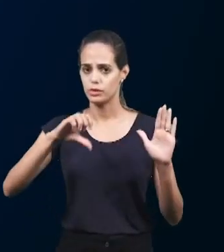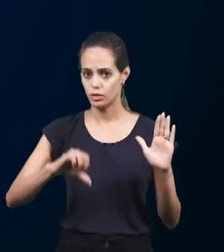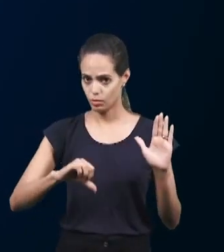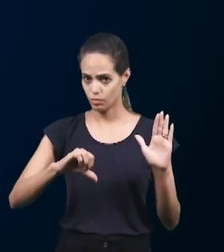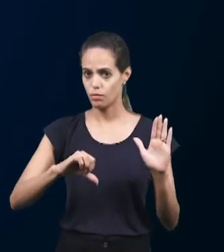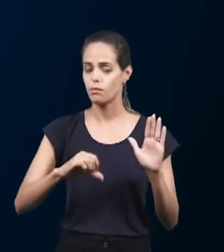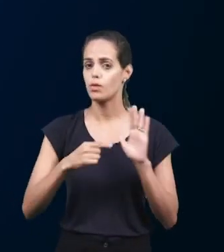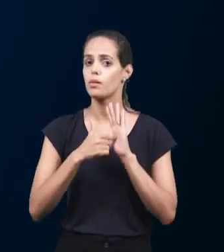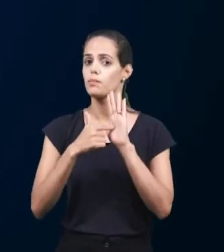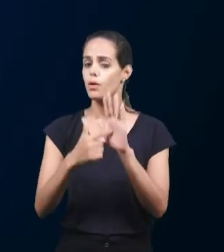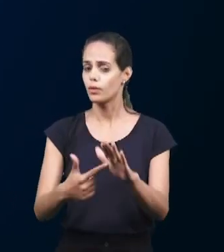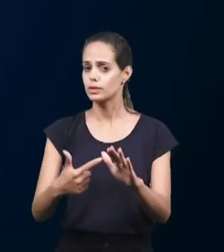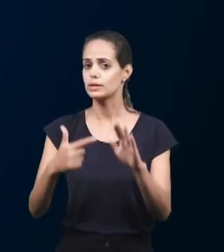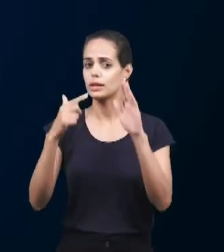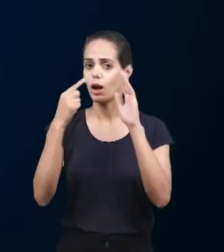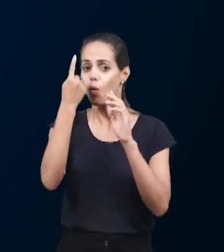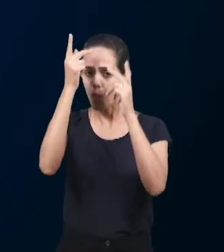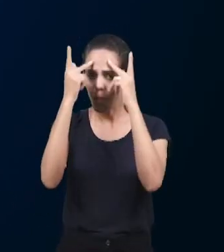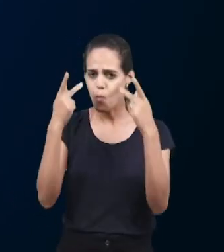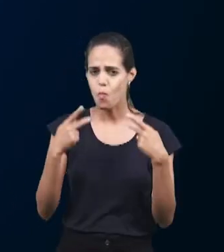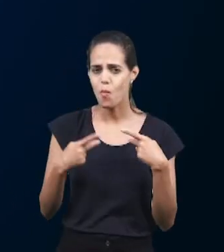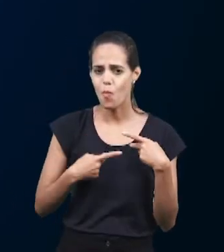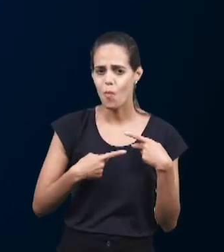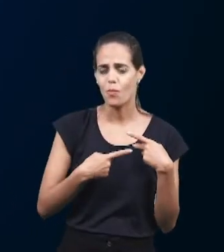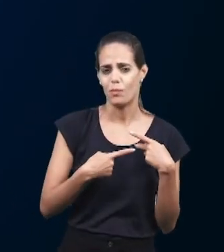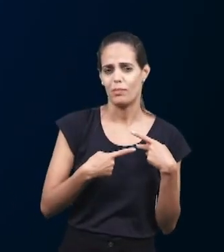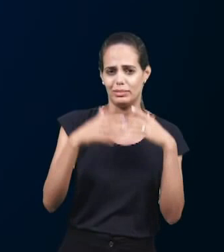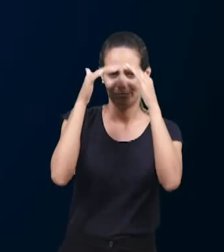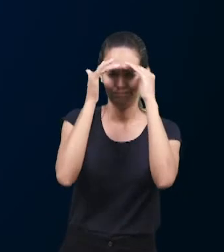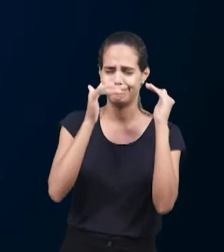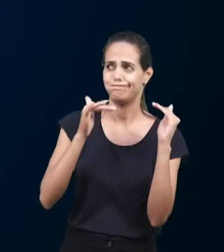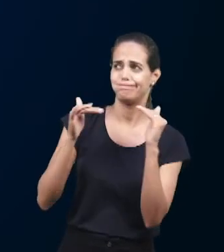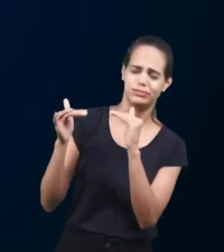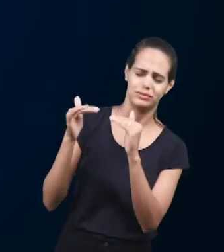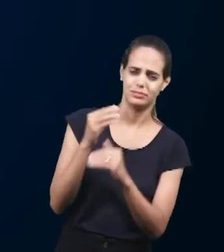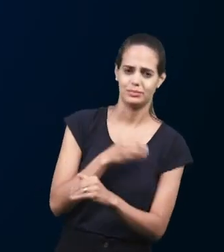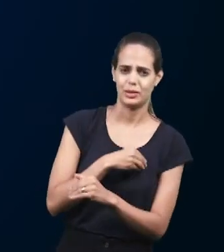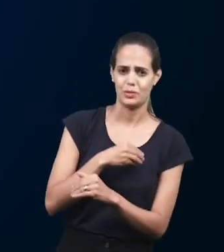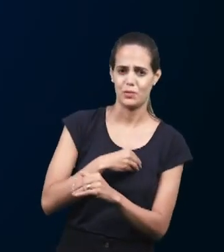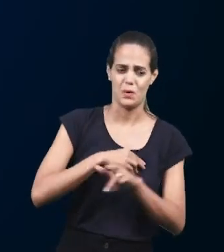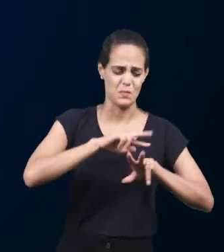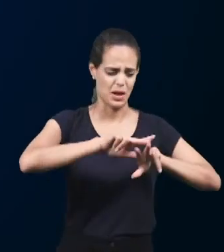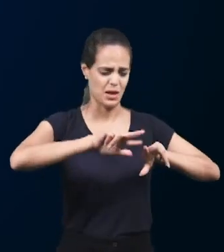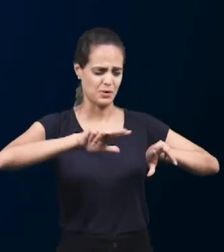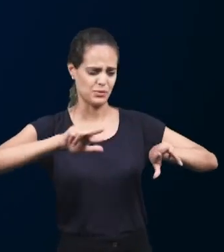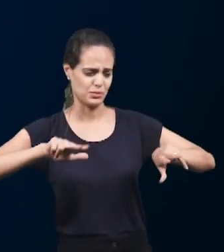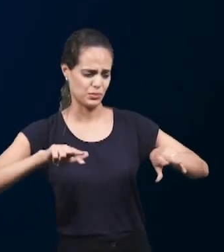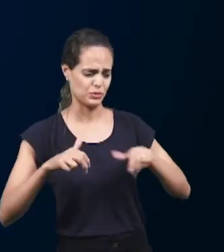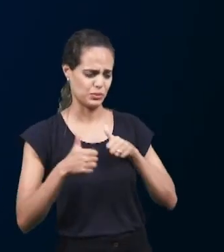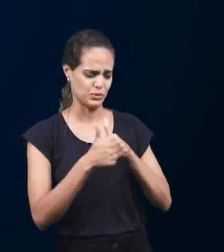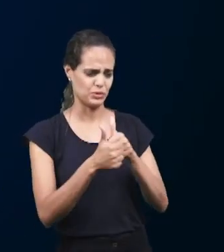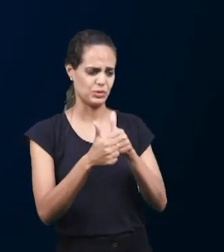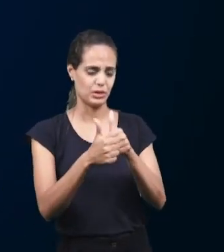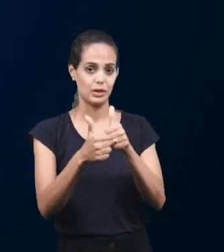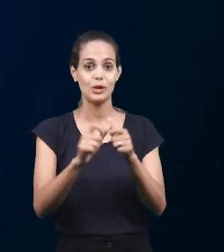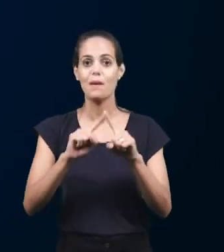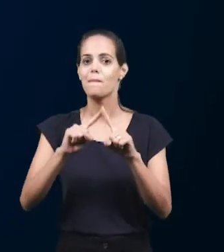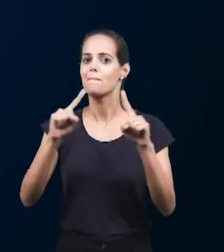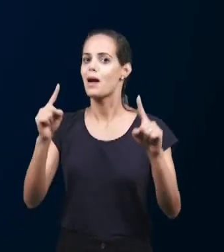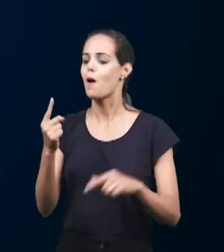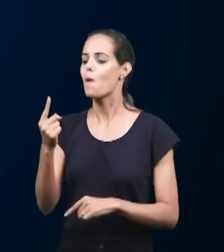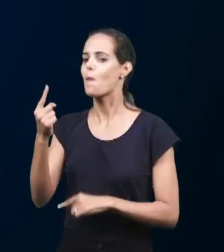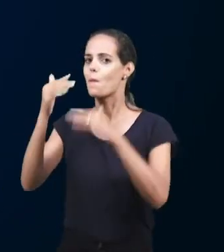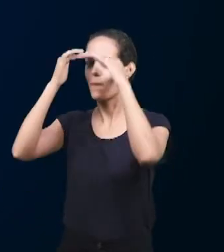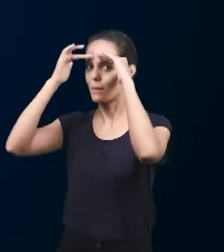como pela desobediência de um só homem, muitos foram feitos pecadores, assim pela obediência de um, muitos serão feitos